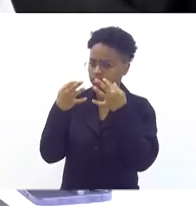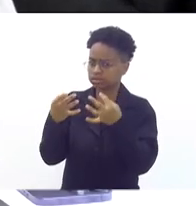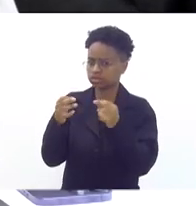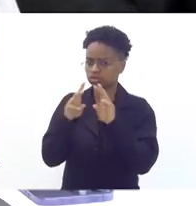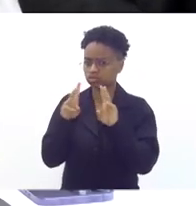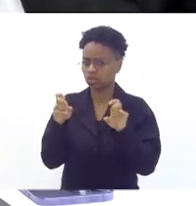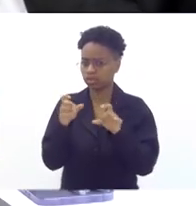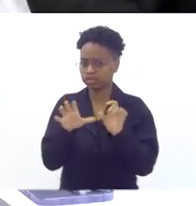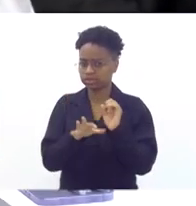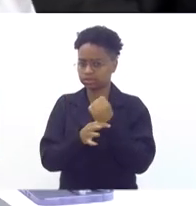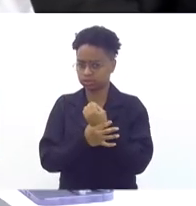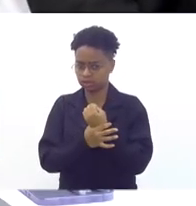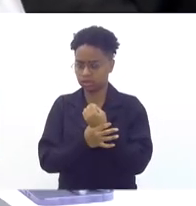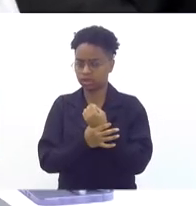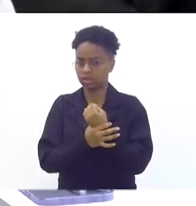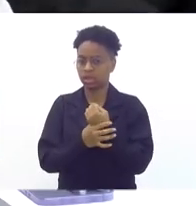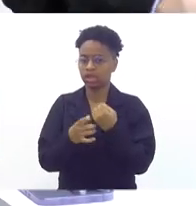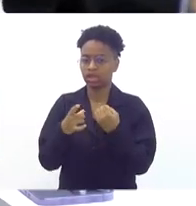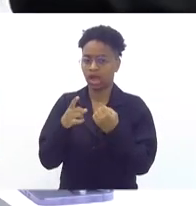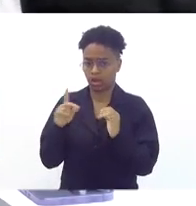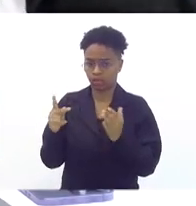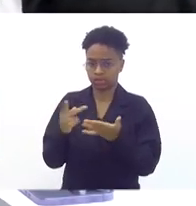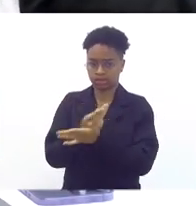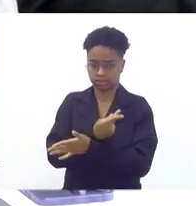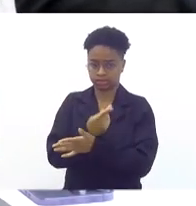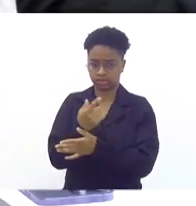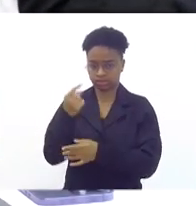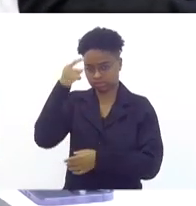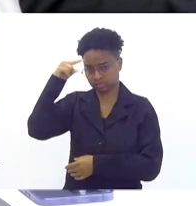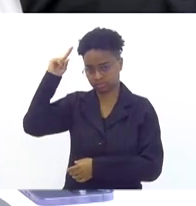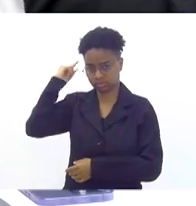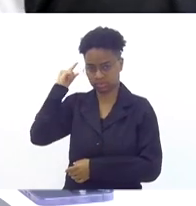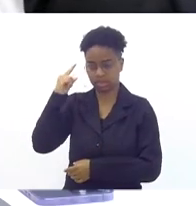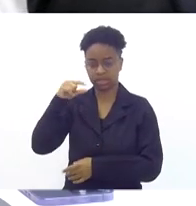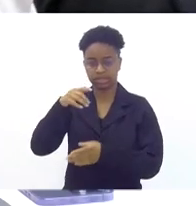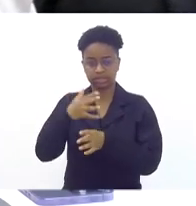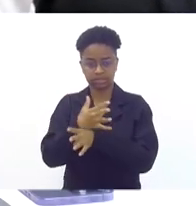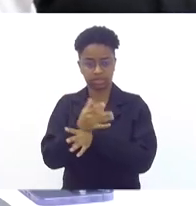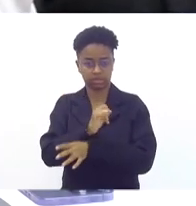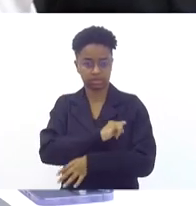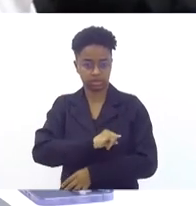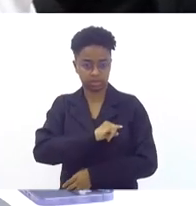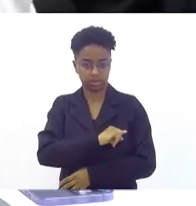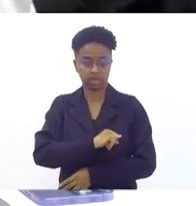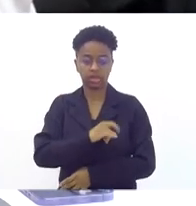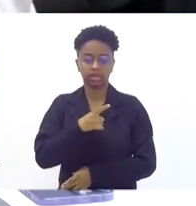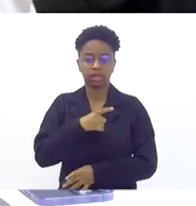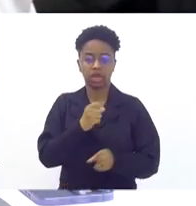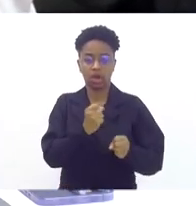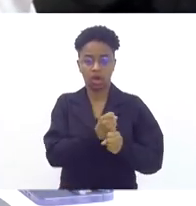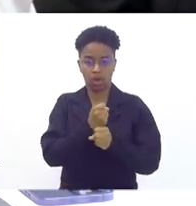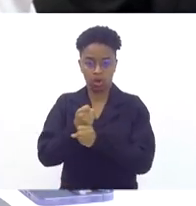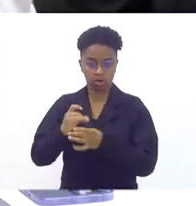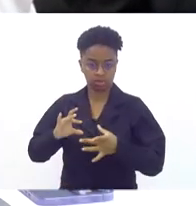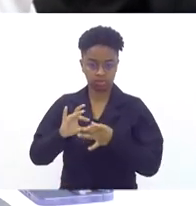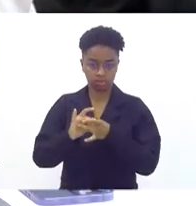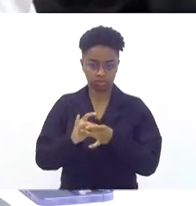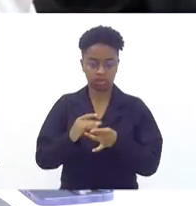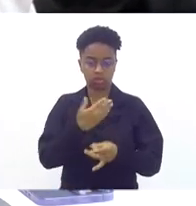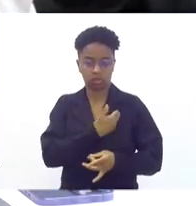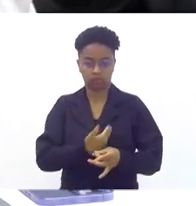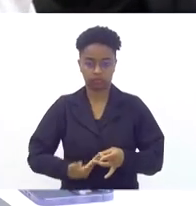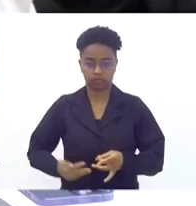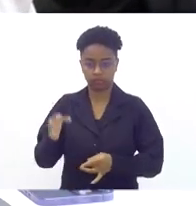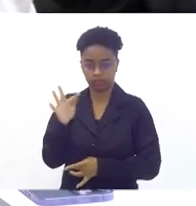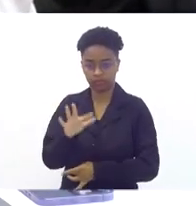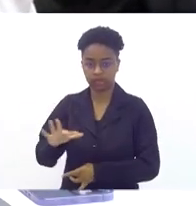essa semana eu tive um episódio no município de Itaboraí que uma obra em convênio com o governo federal a gente estava